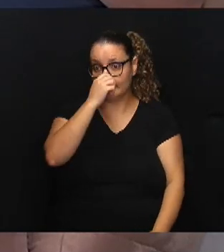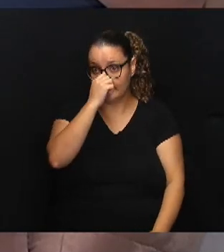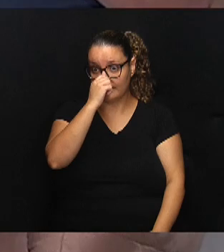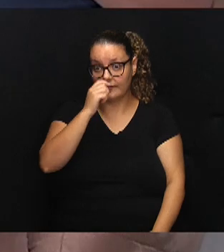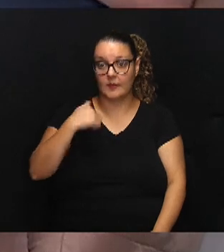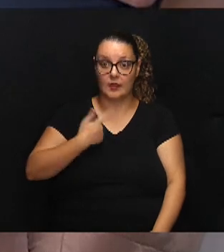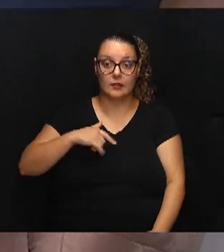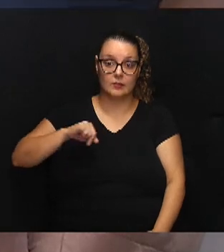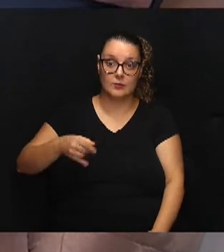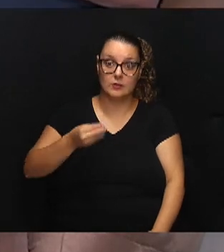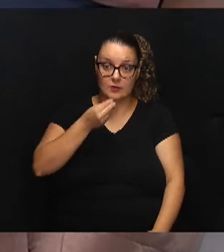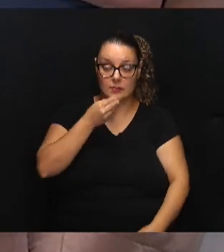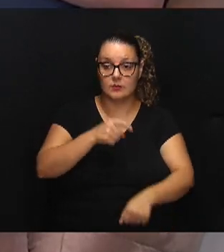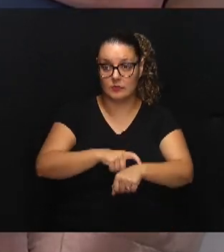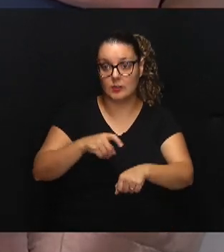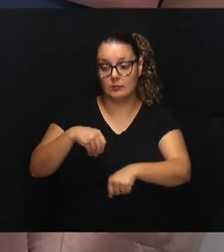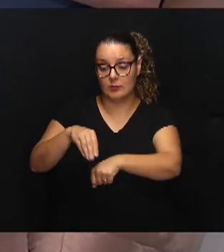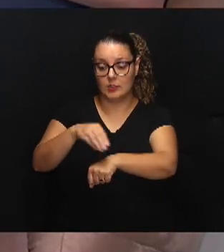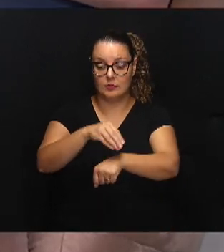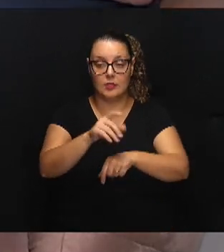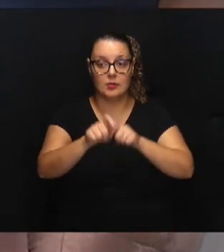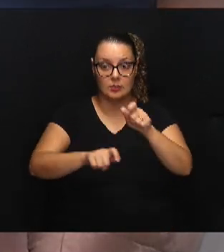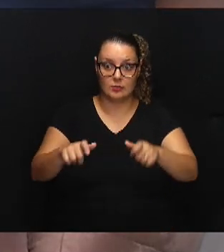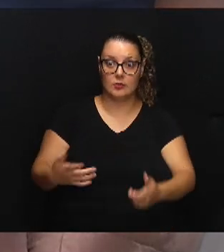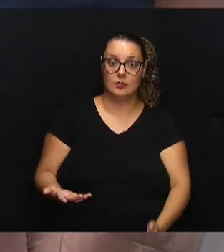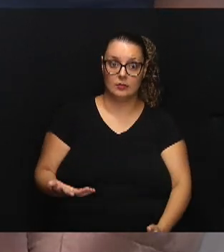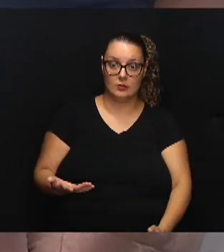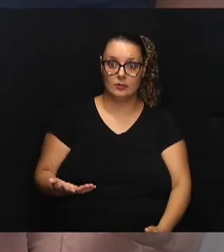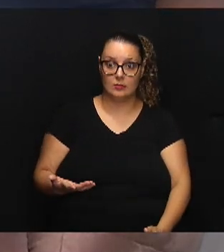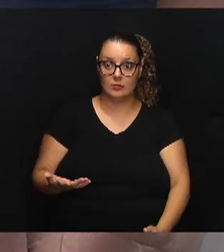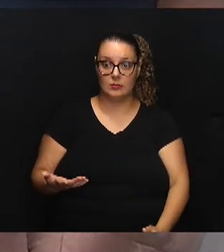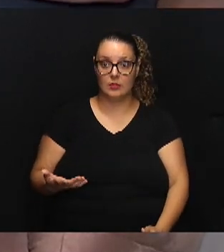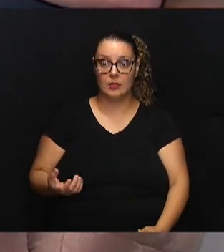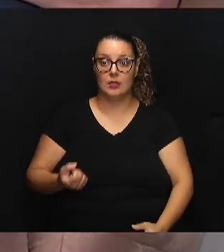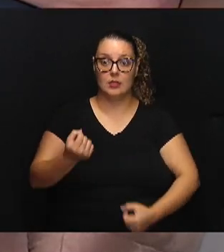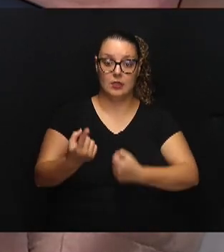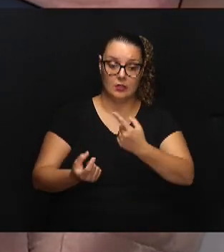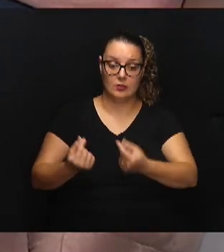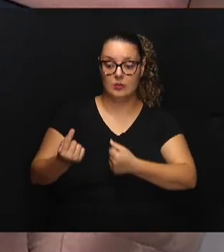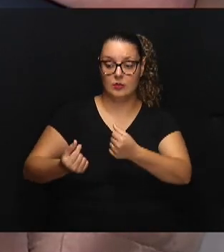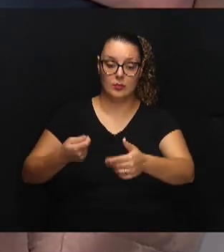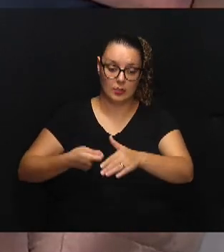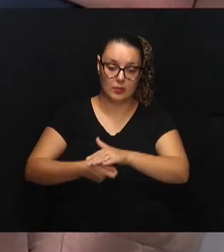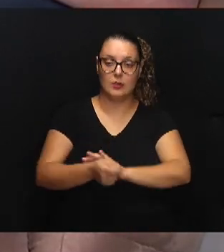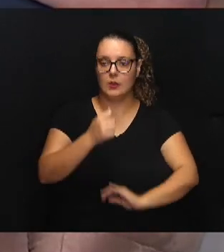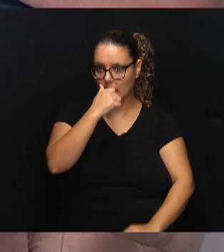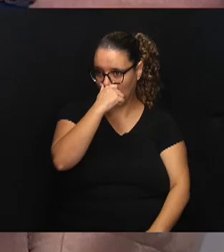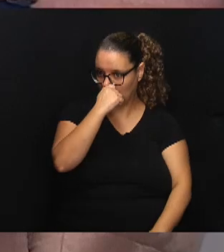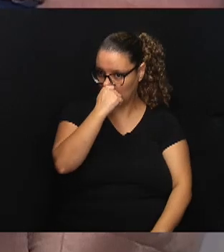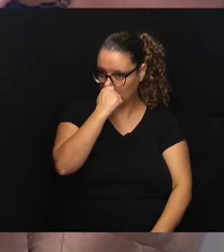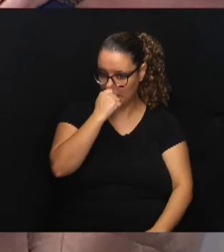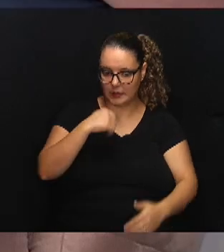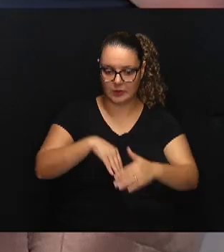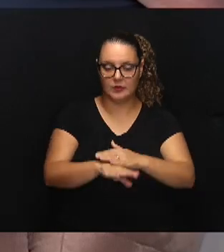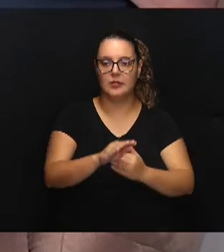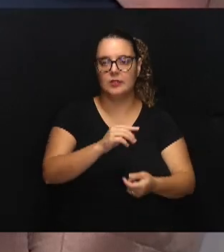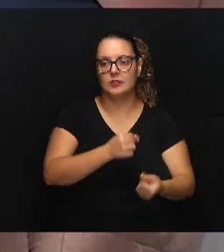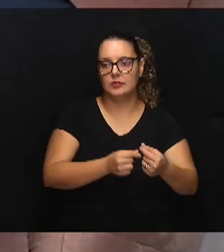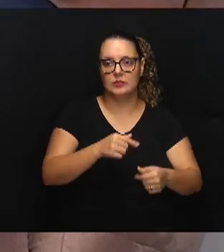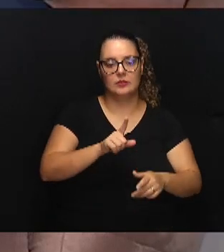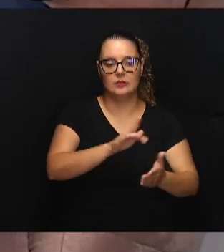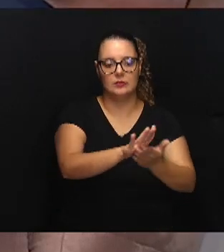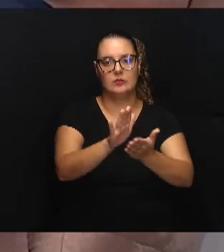aproveita esses momentos para poder indicar para as pessoas que vai entrar, eventualmente, um dinheiro dessa restituição. Guarda o dinheiro, não sai gastando,